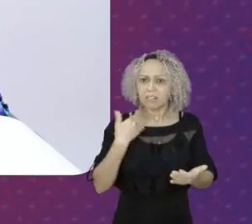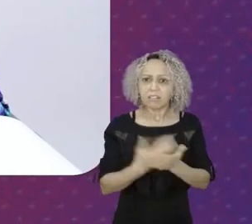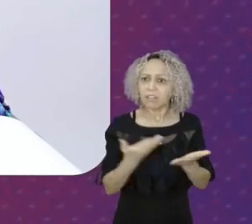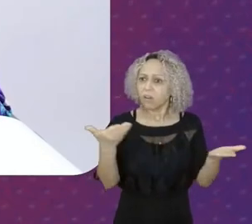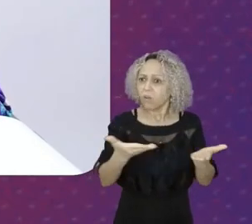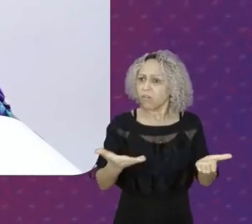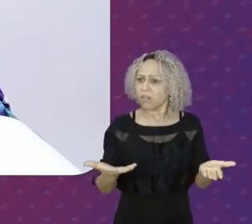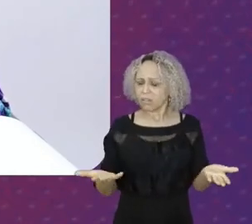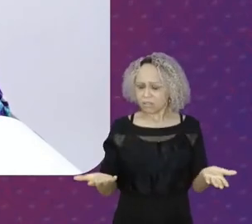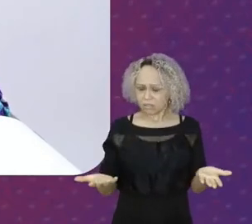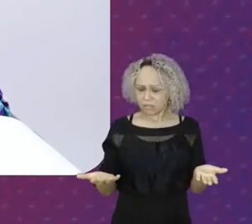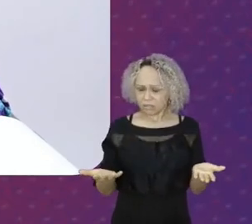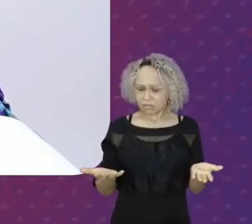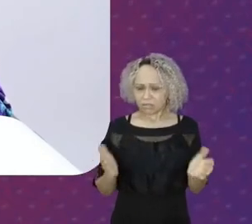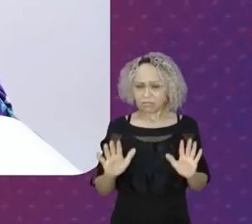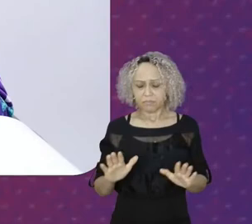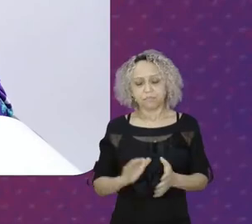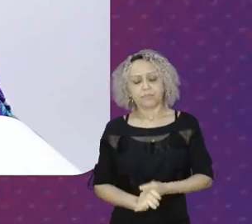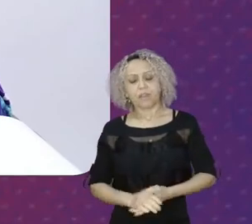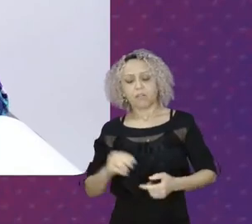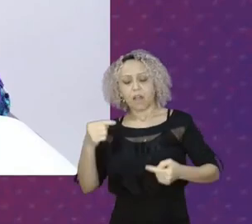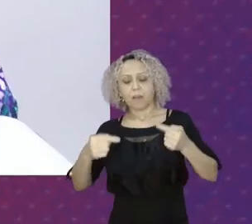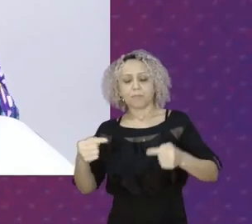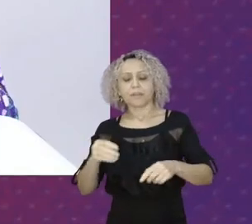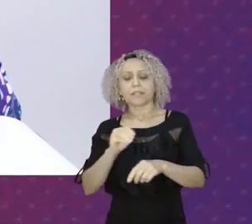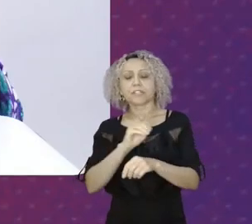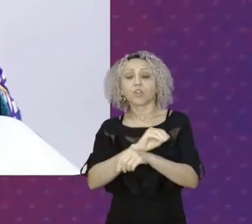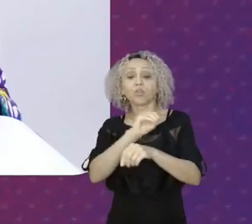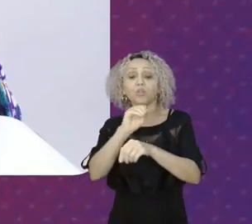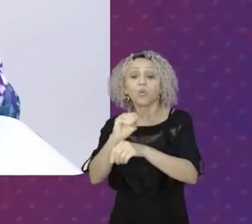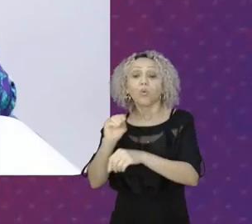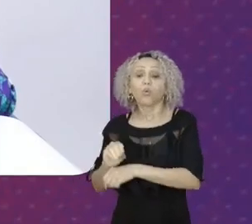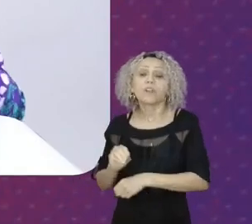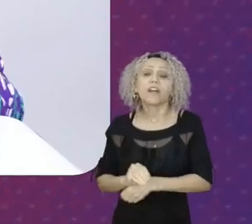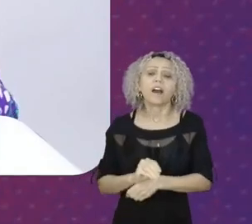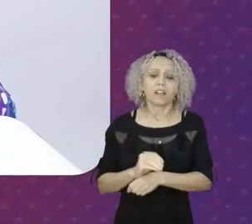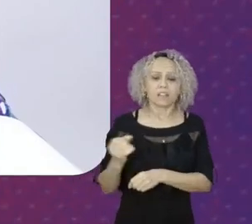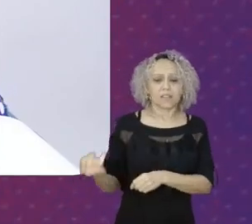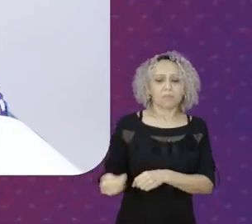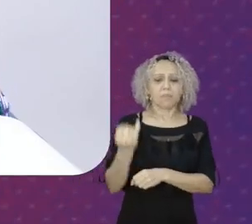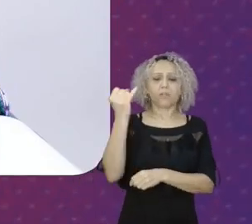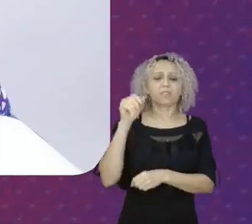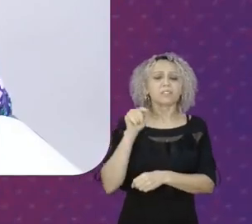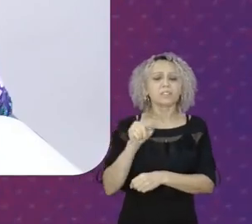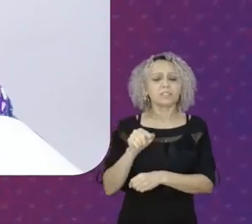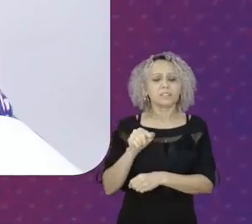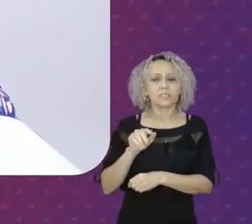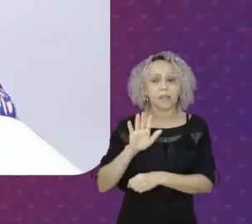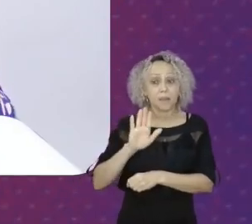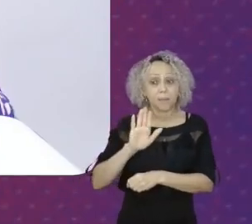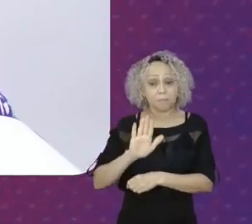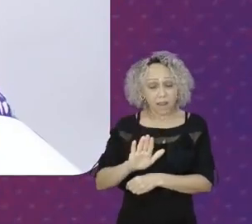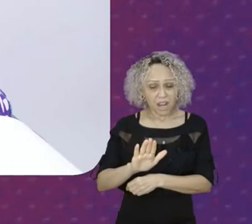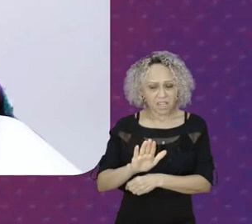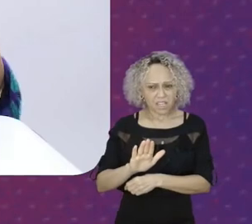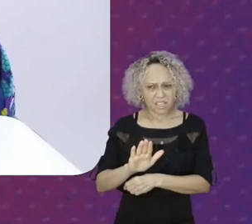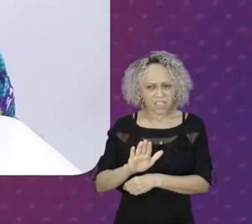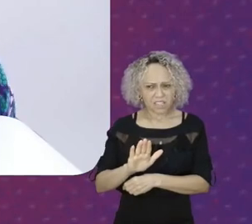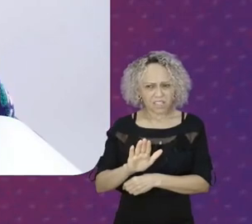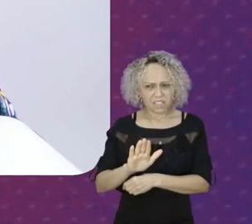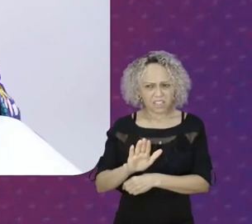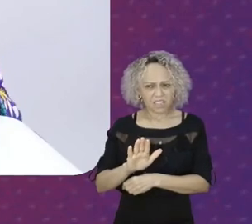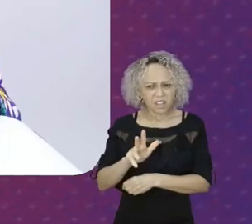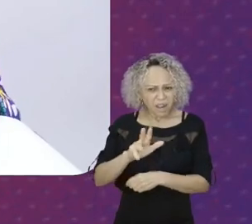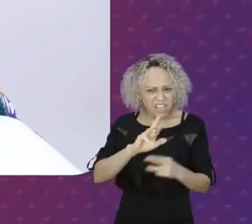política do cuidado, né, ela é fundamental, ela é importante, mas ela não pode ser uma tarefa,